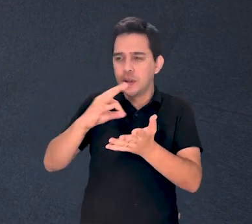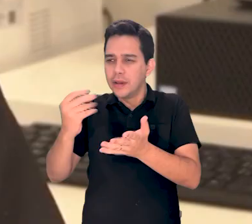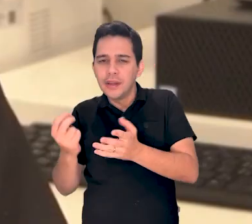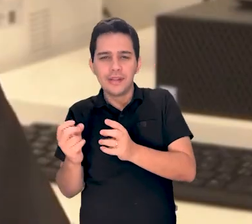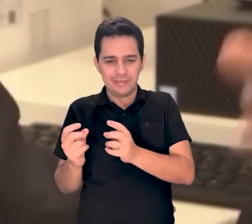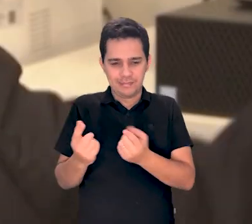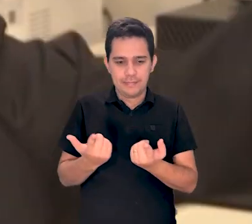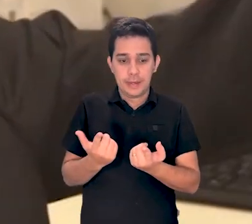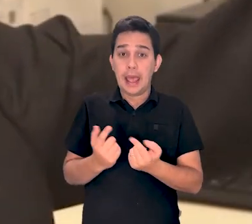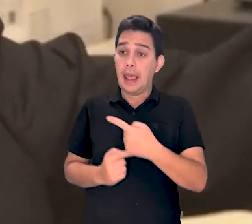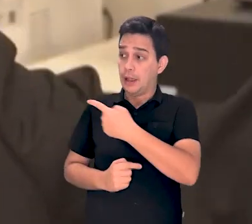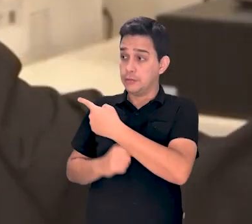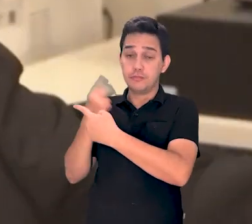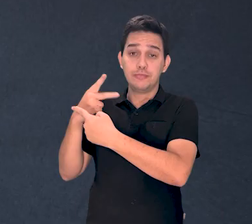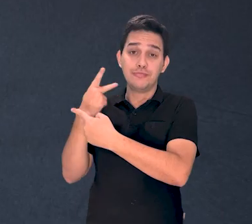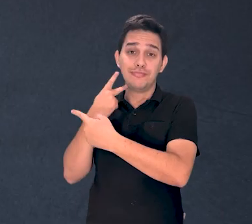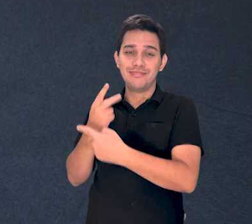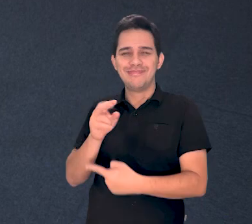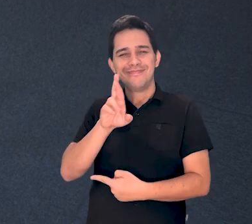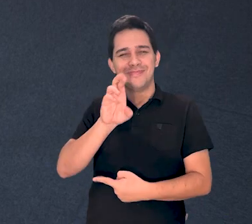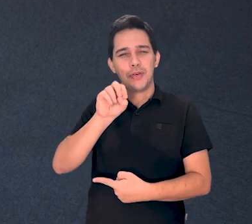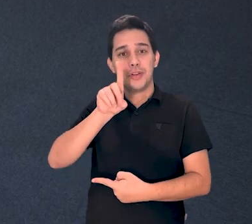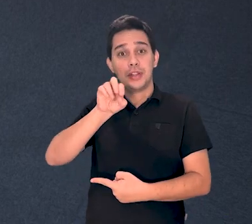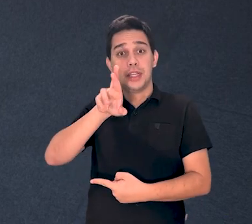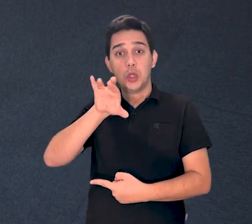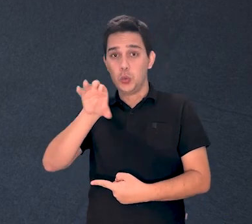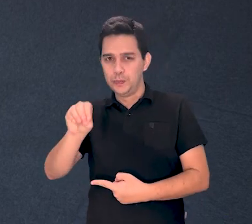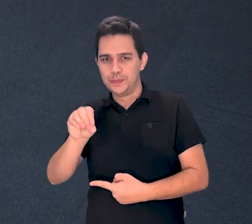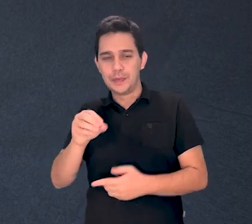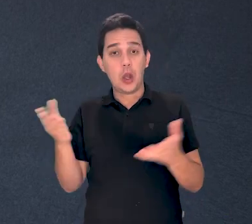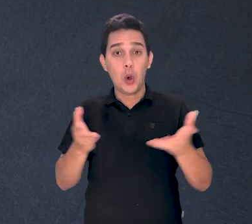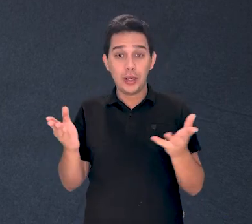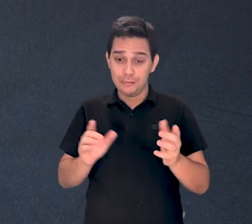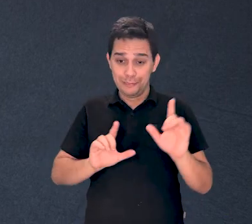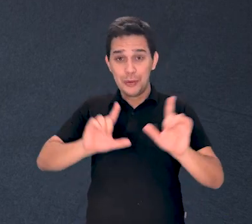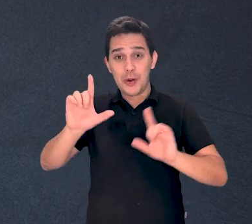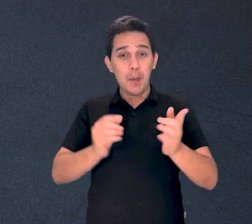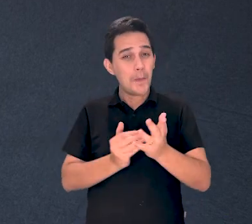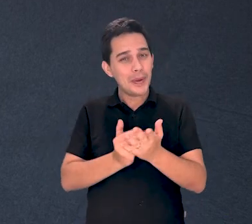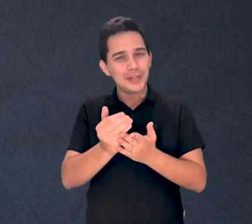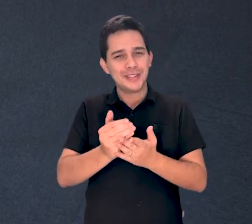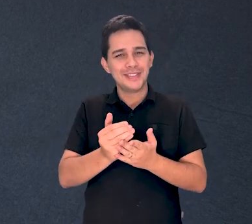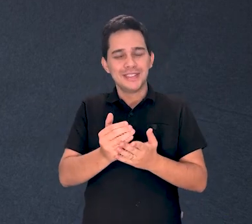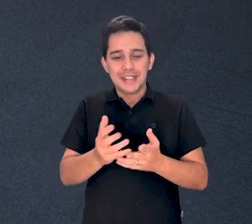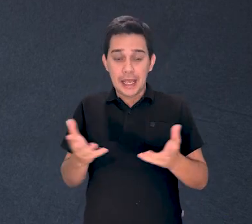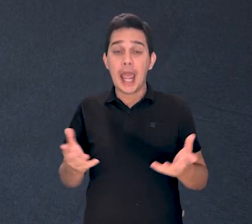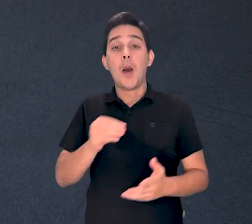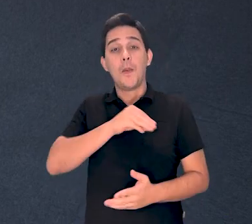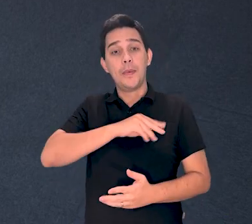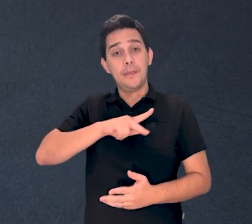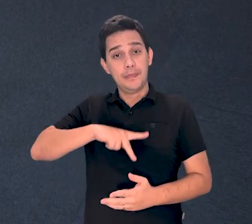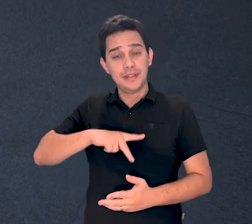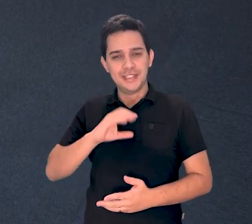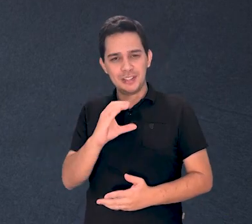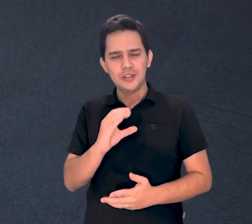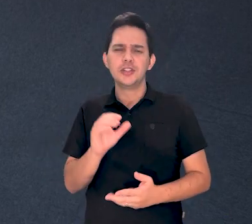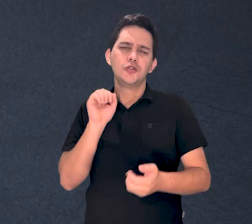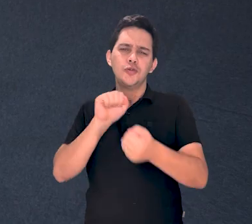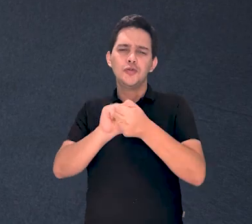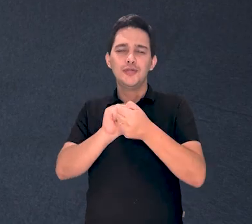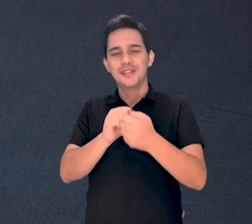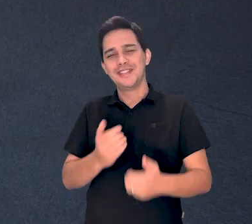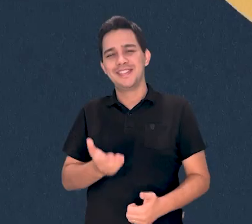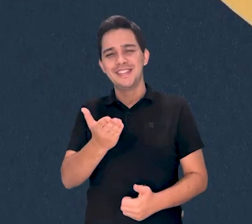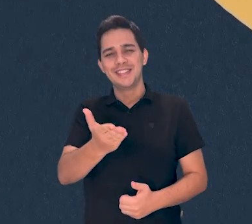o promotor de justiça Rodrigo terra está no ar para todo o Brasil MP cidadão é o ministério público mais